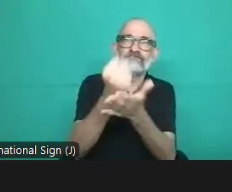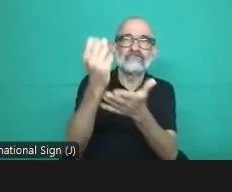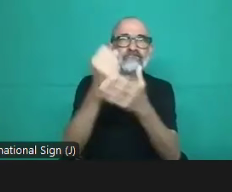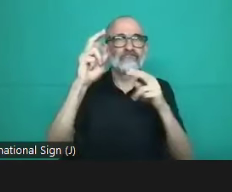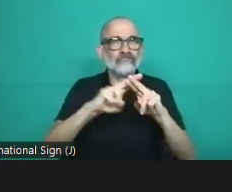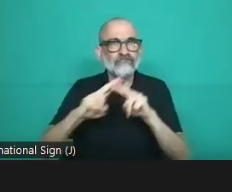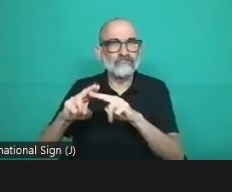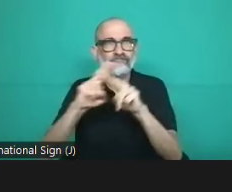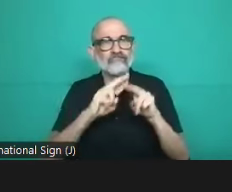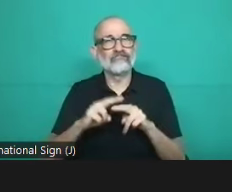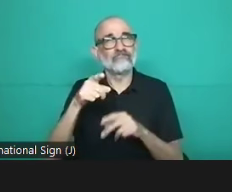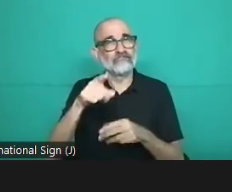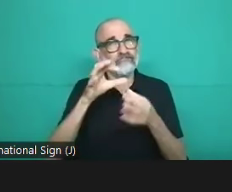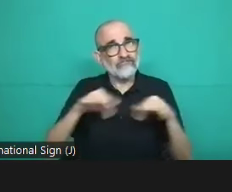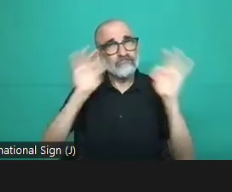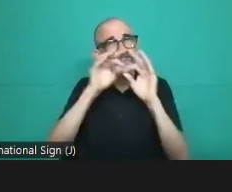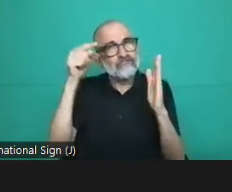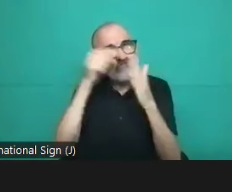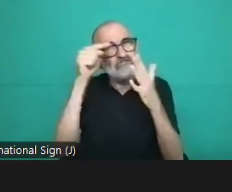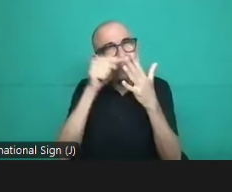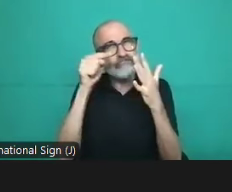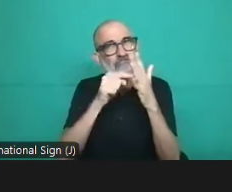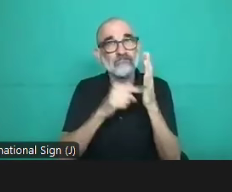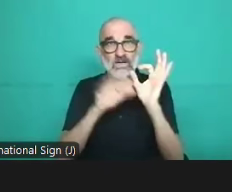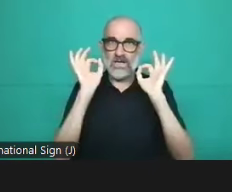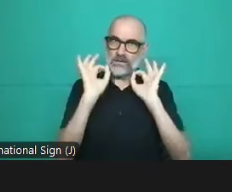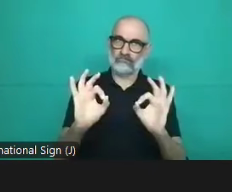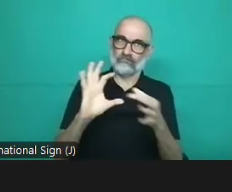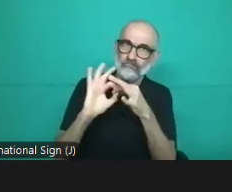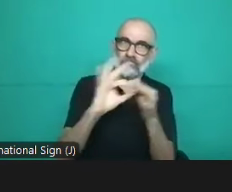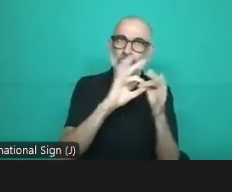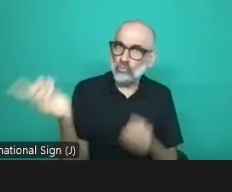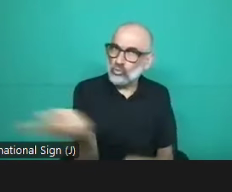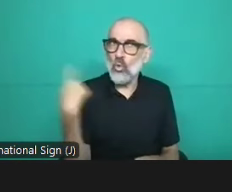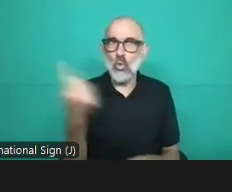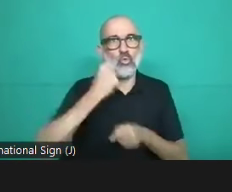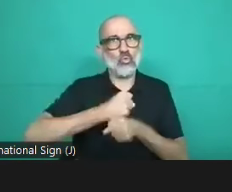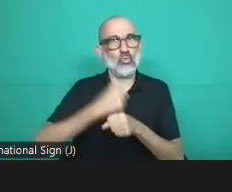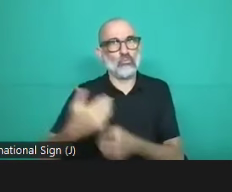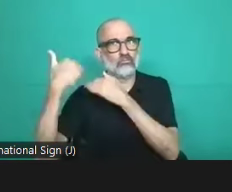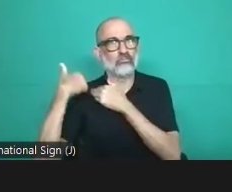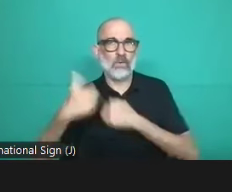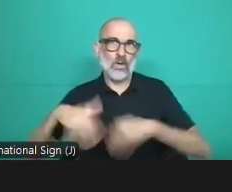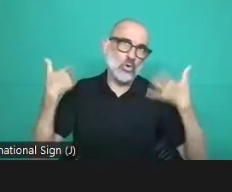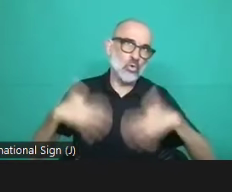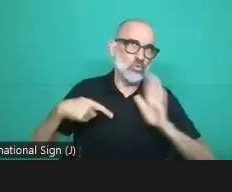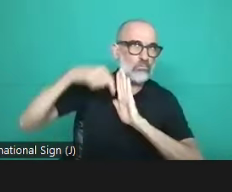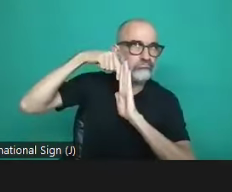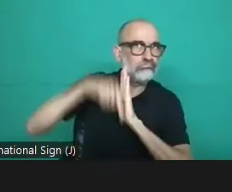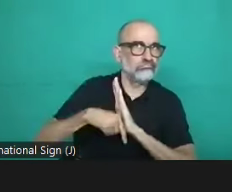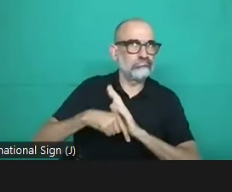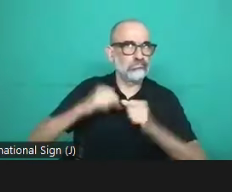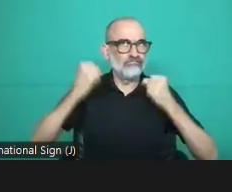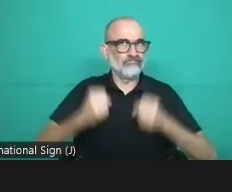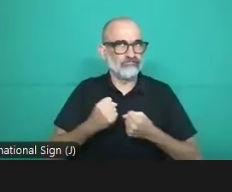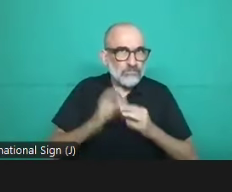que trabalhemos juntos para criar um entorno no que cada diagnóstico seja realizado com a máxima segurança e